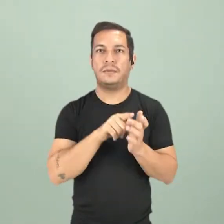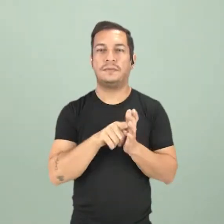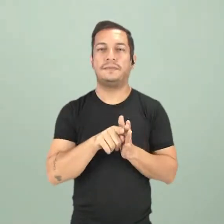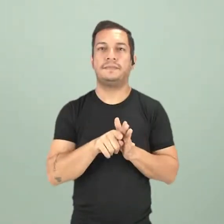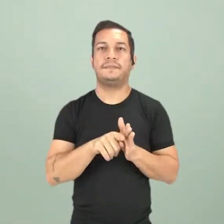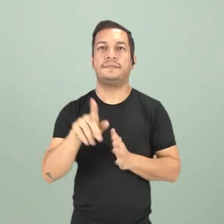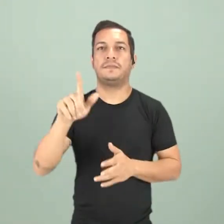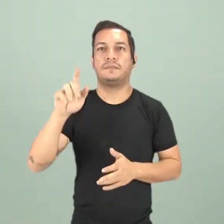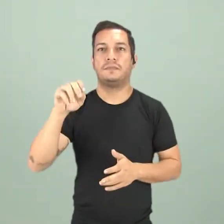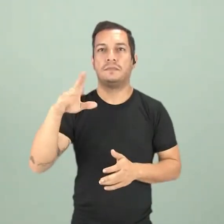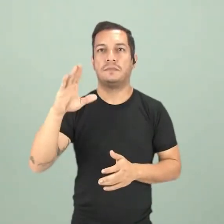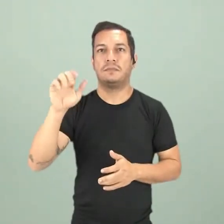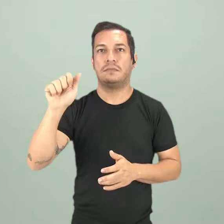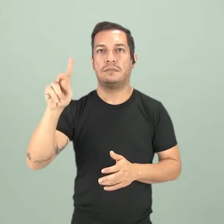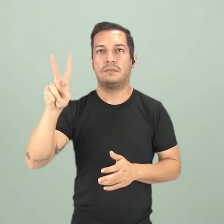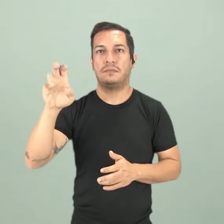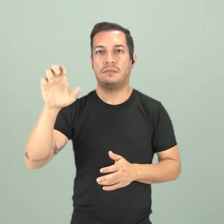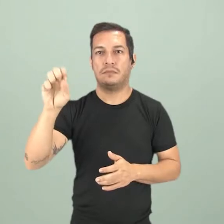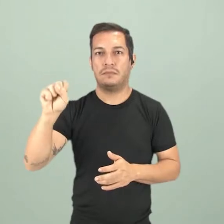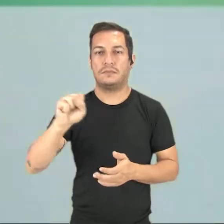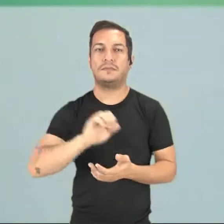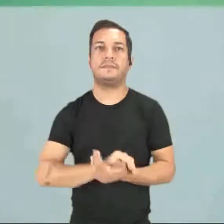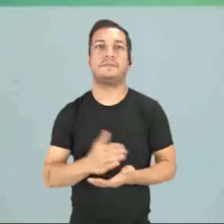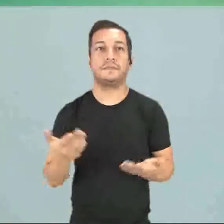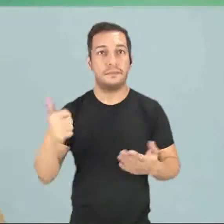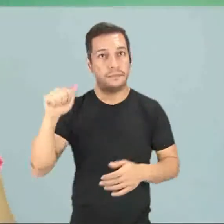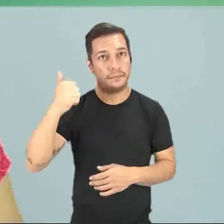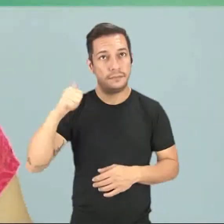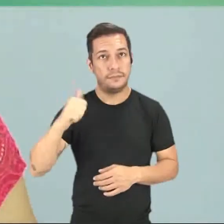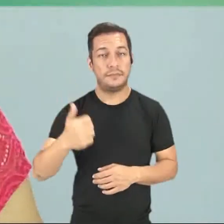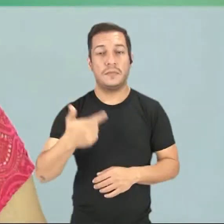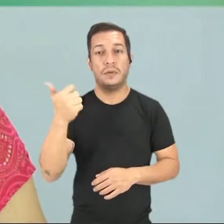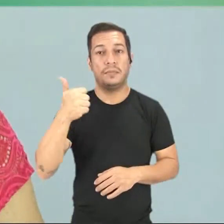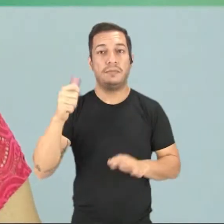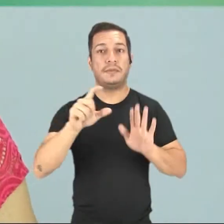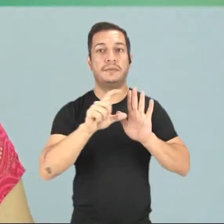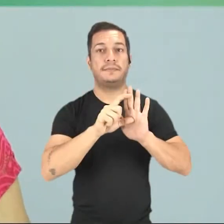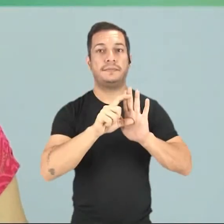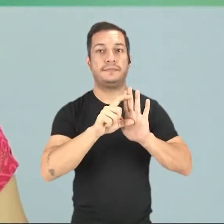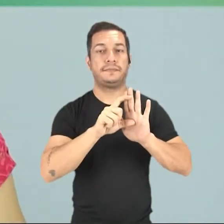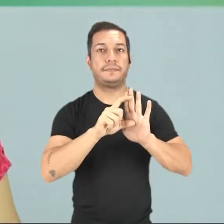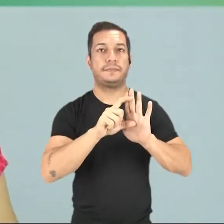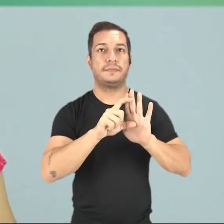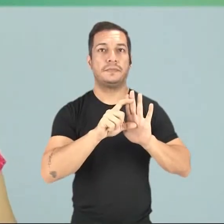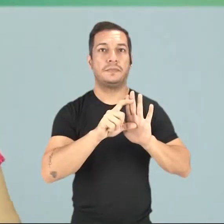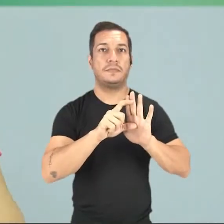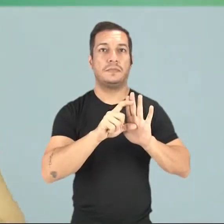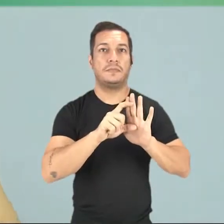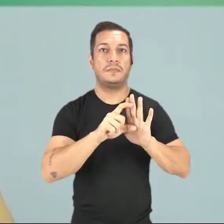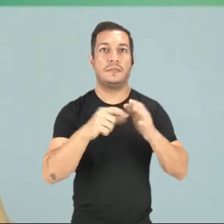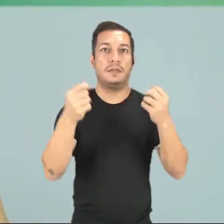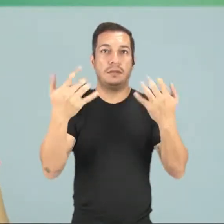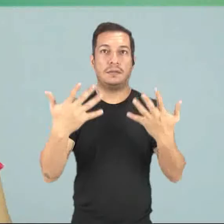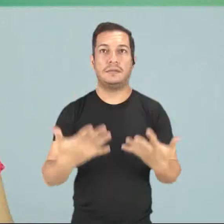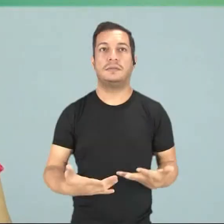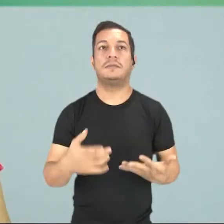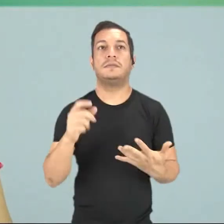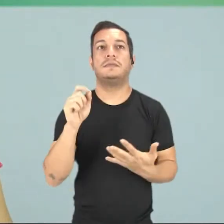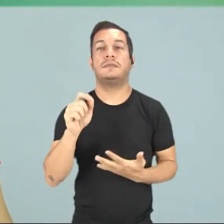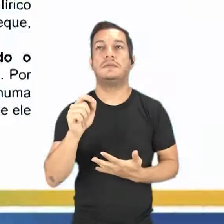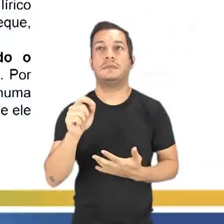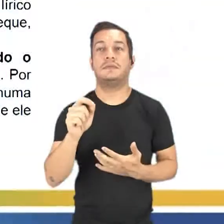tercetos. Agora vamos analisar. No primeiro quarteto, o eu lírico